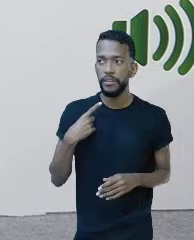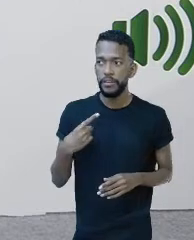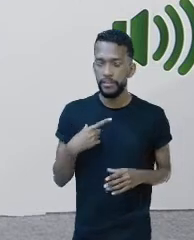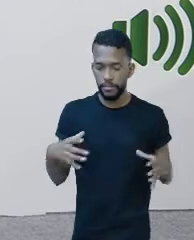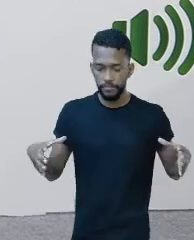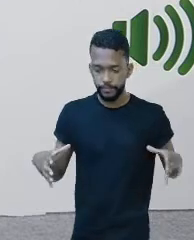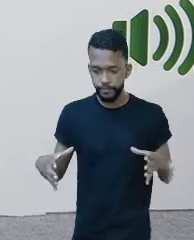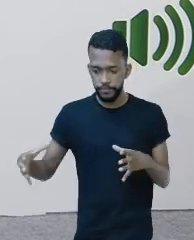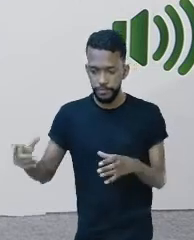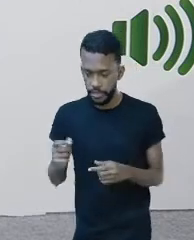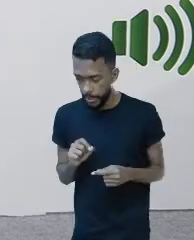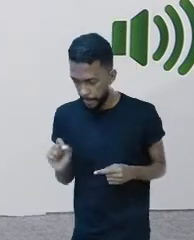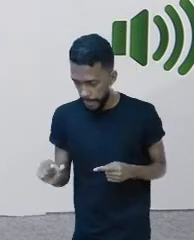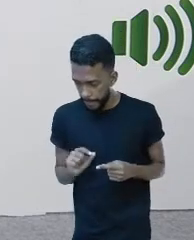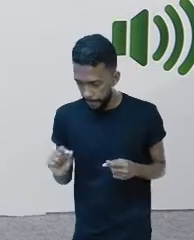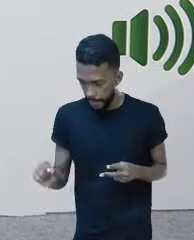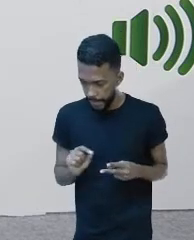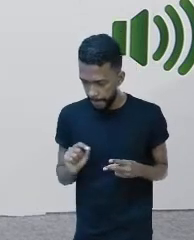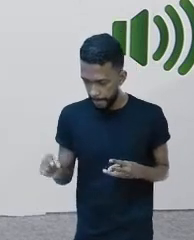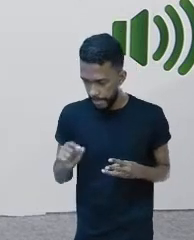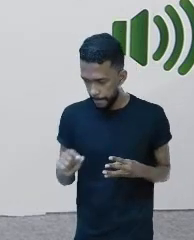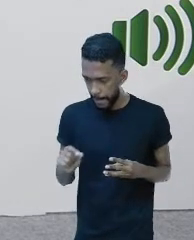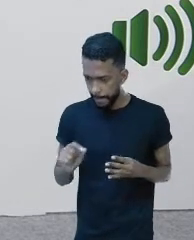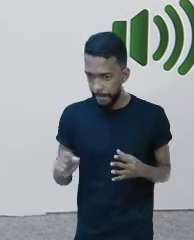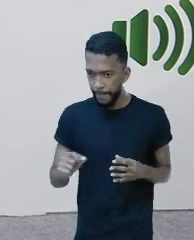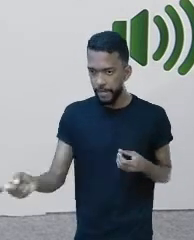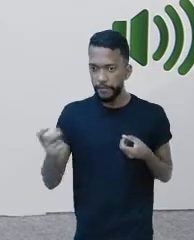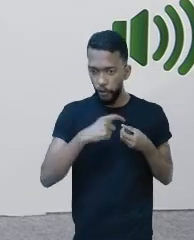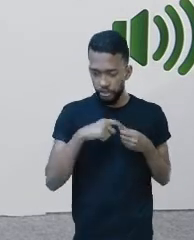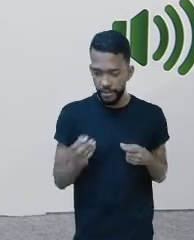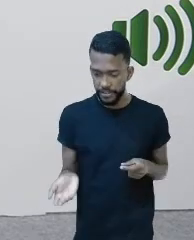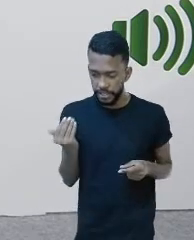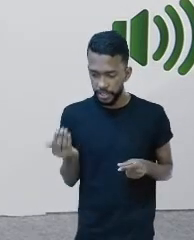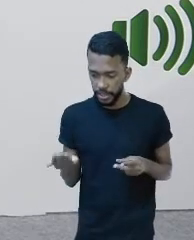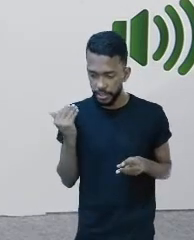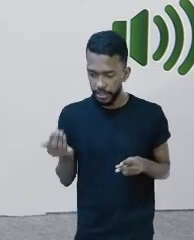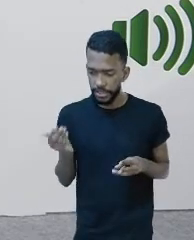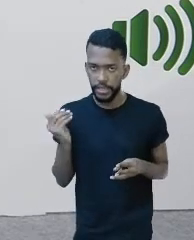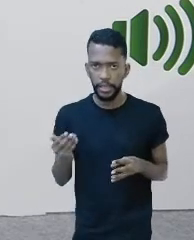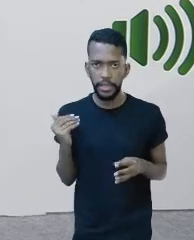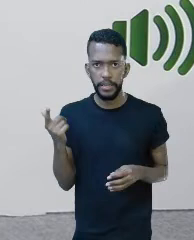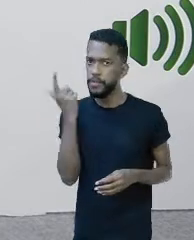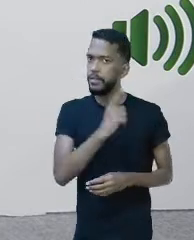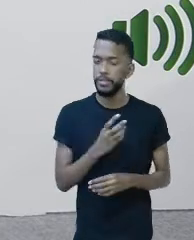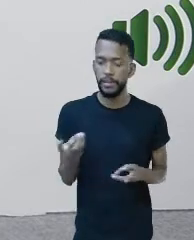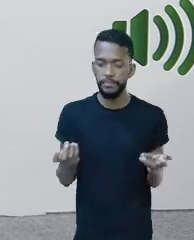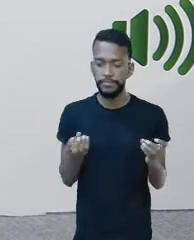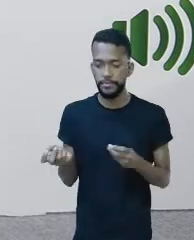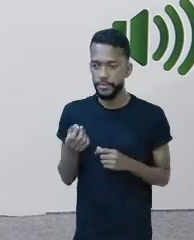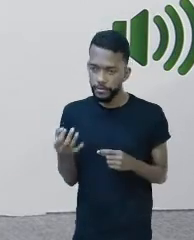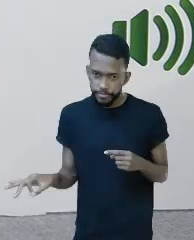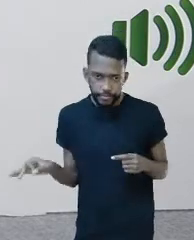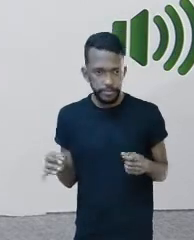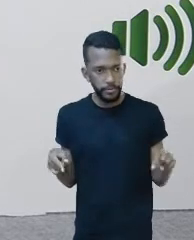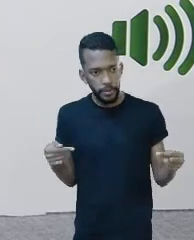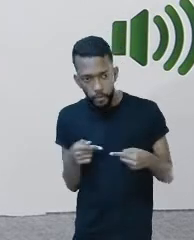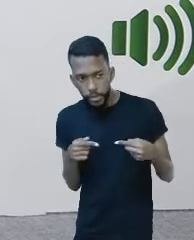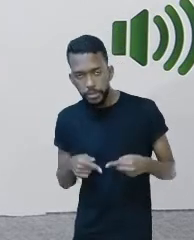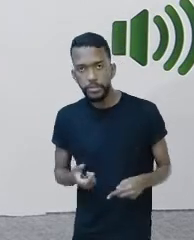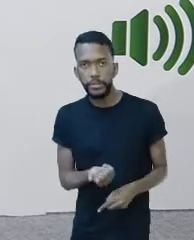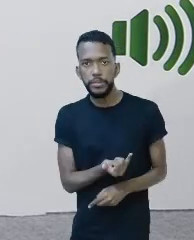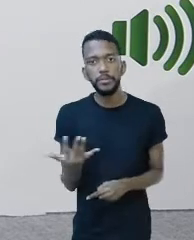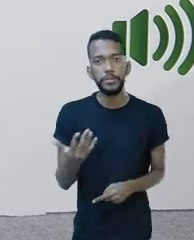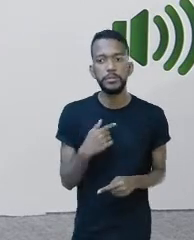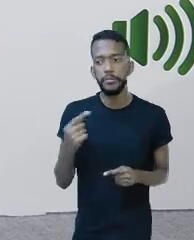iria botar as pedrinhas lá. Quando o animal voltava, ele tiraria aquelas pedrinhas para ir fazendo a conferência de quantos